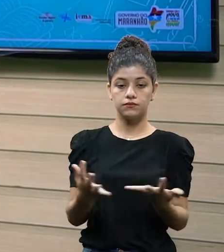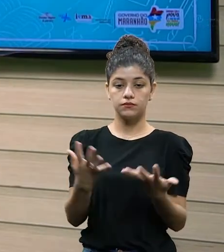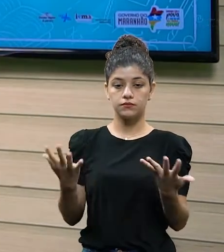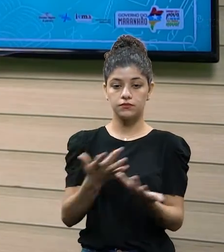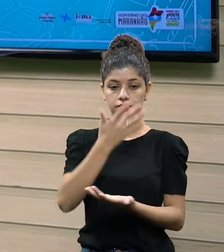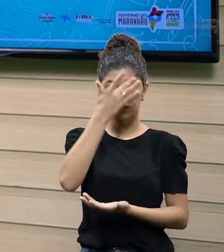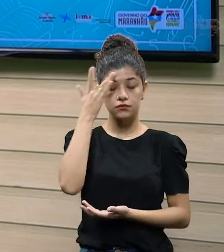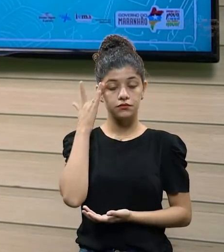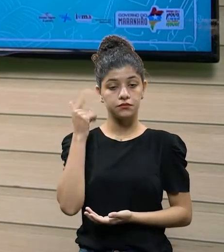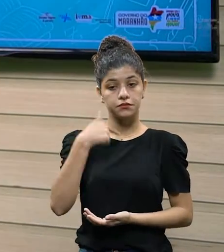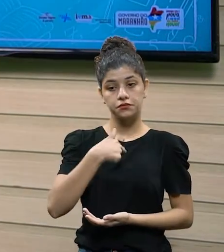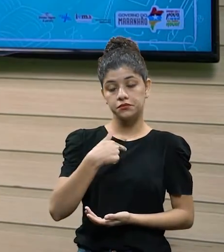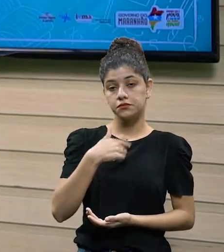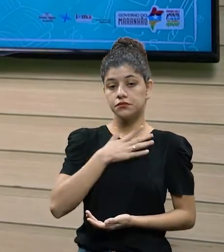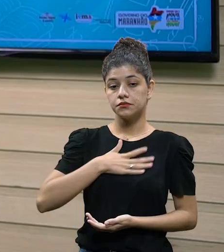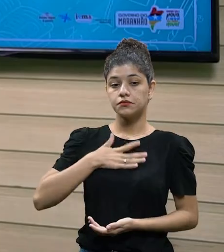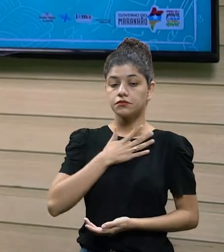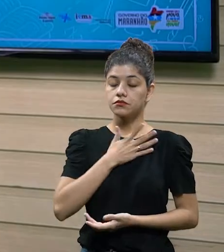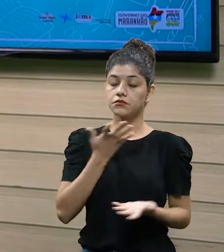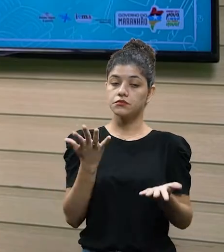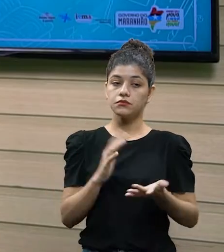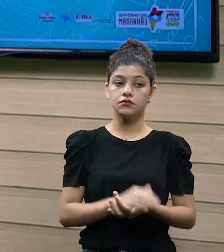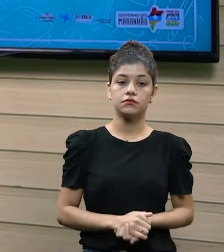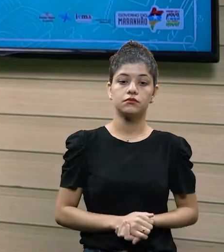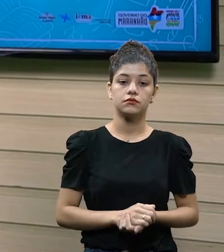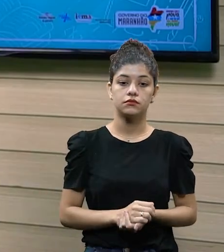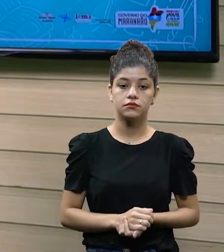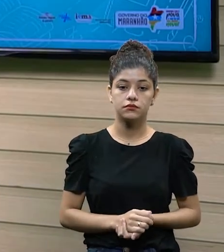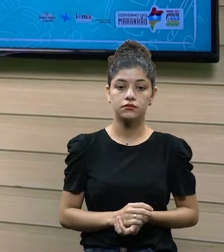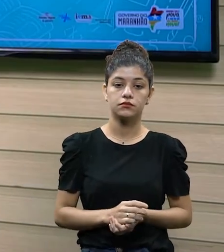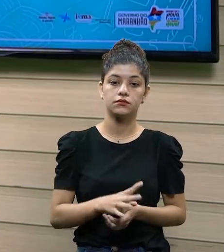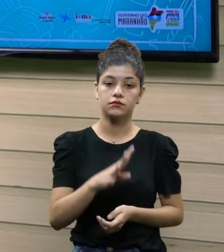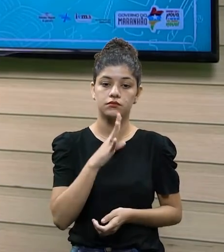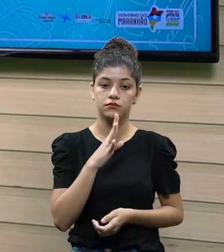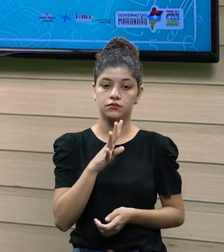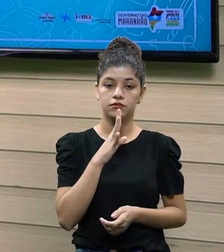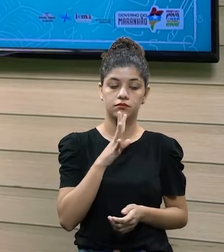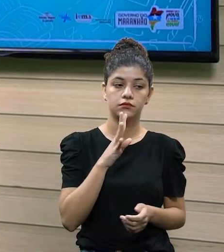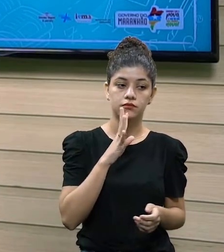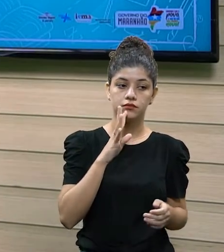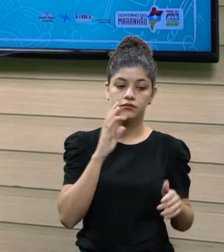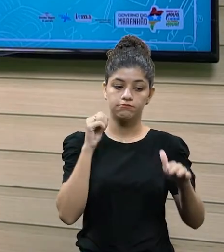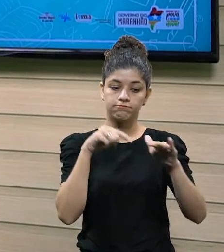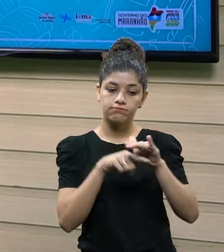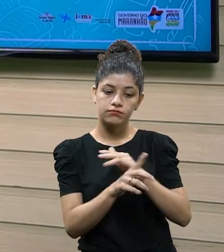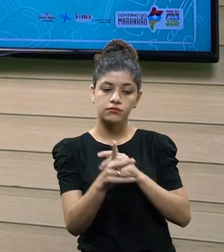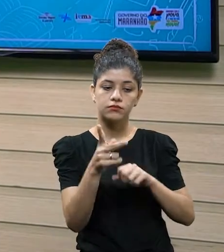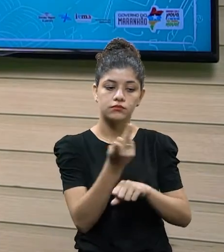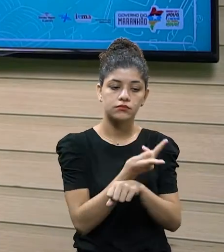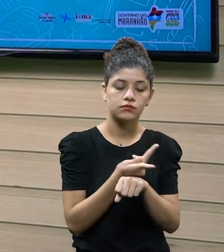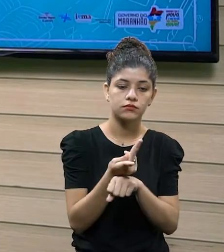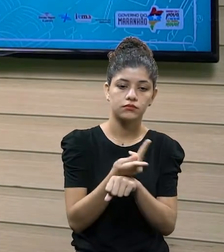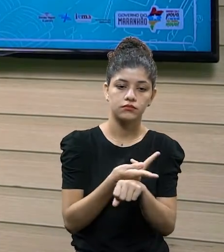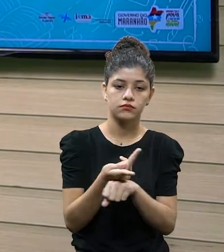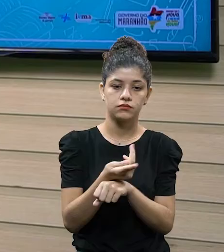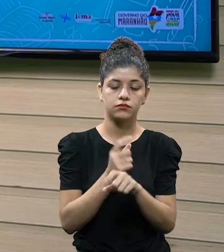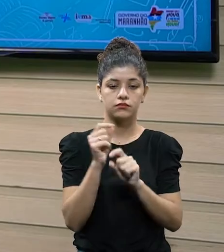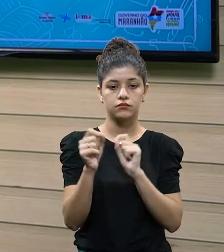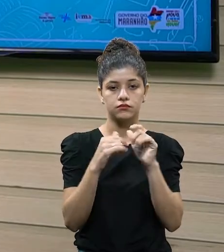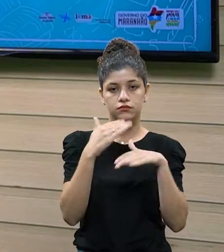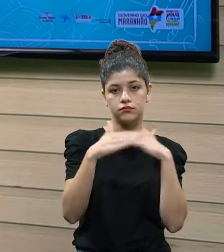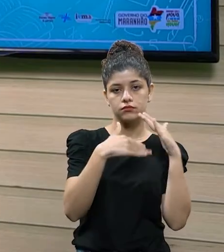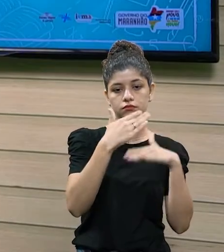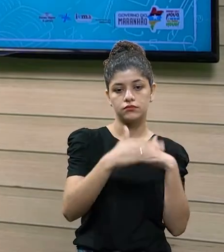Eu, particularmente, eu gosto muito de descobrir as coisas, de buscar mais conhecimentos. Esse sentimento faz muita diferença. Não só na questão de